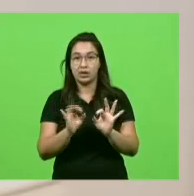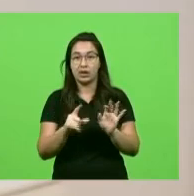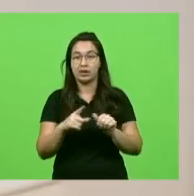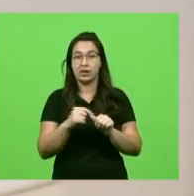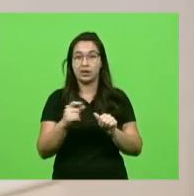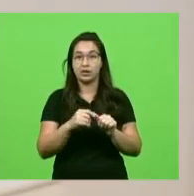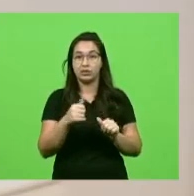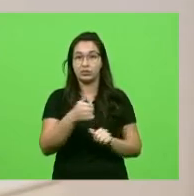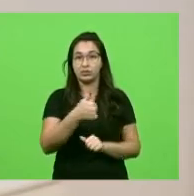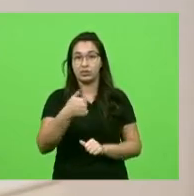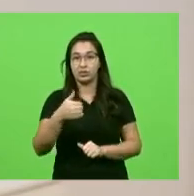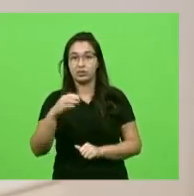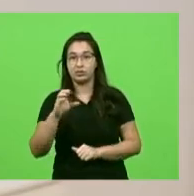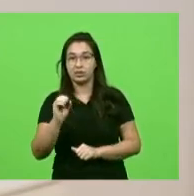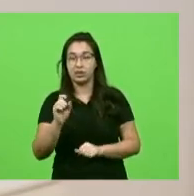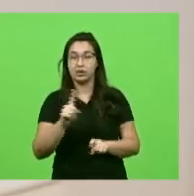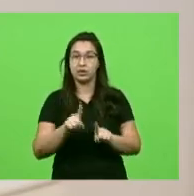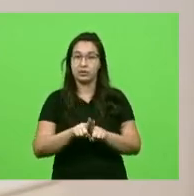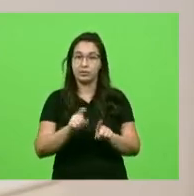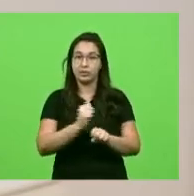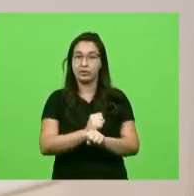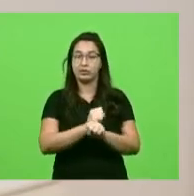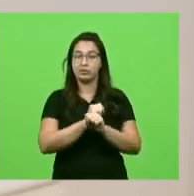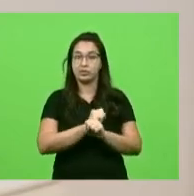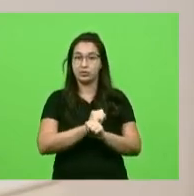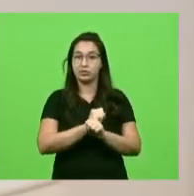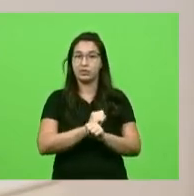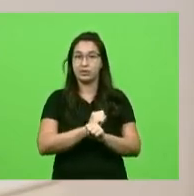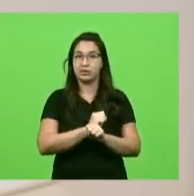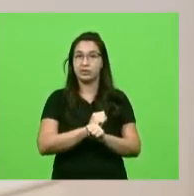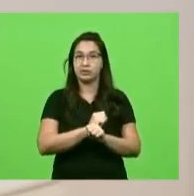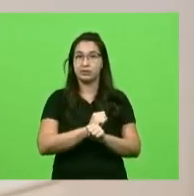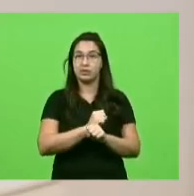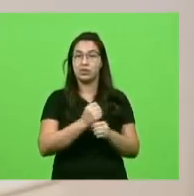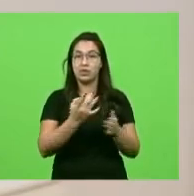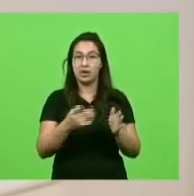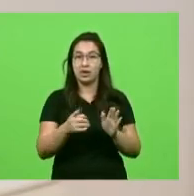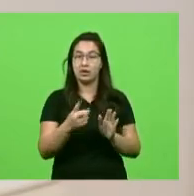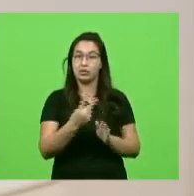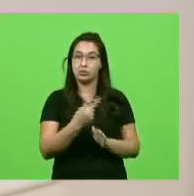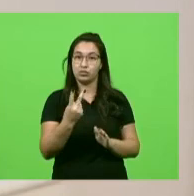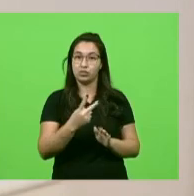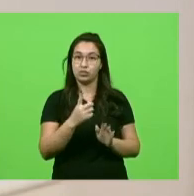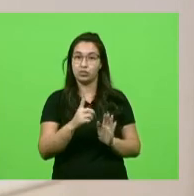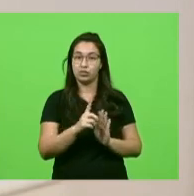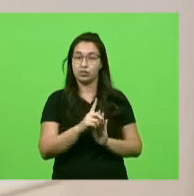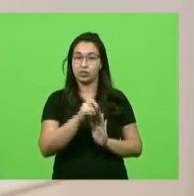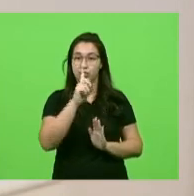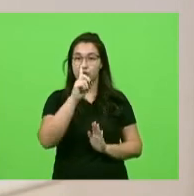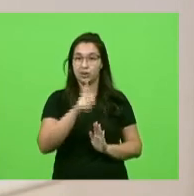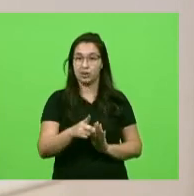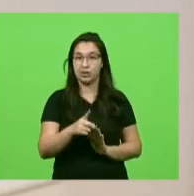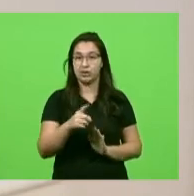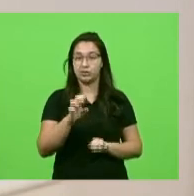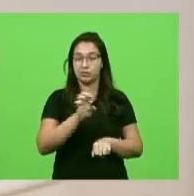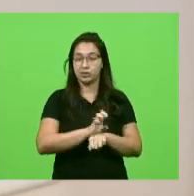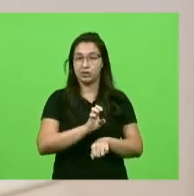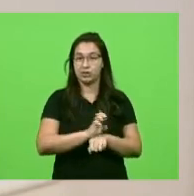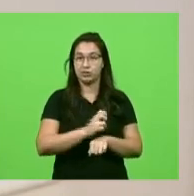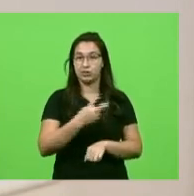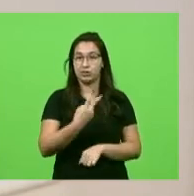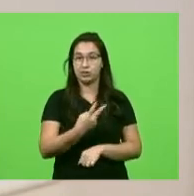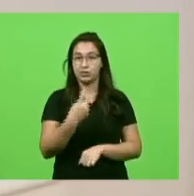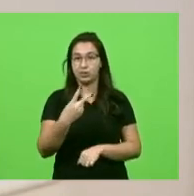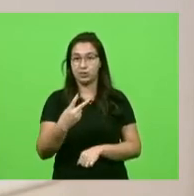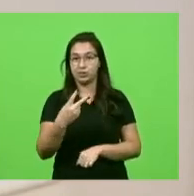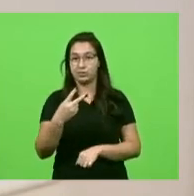a suspensão prevista no artigo 111.4, ambos do Decreto Estadual 2617, devendo a